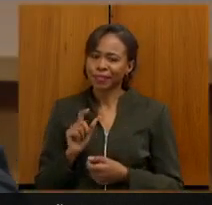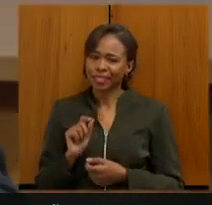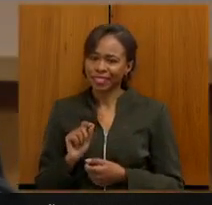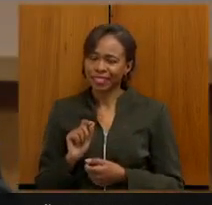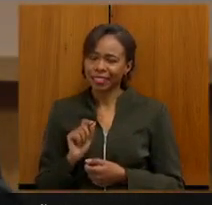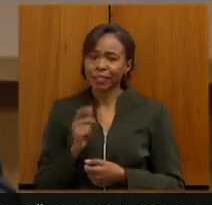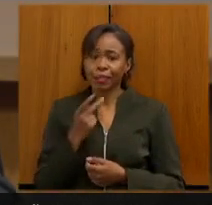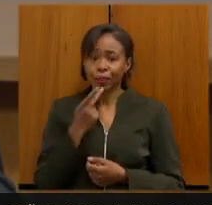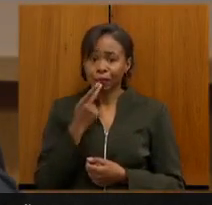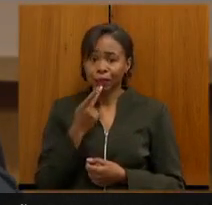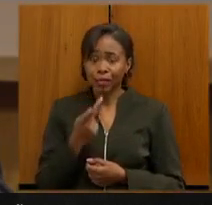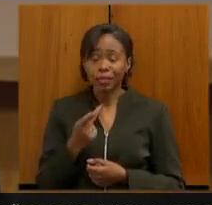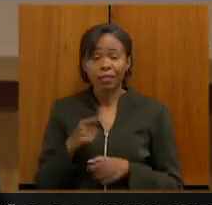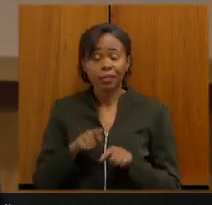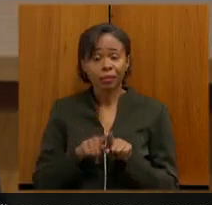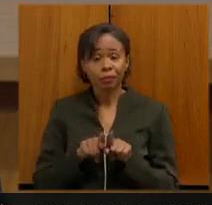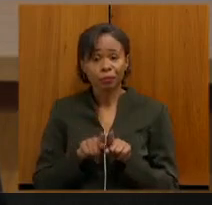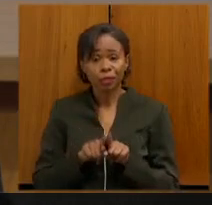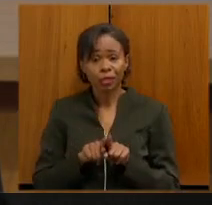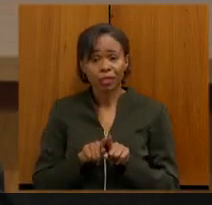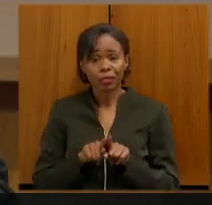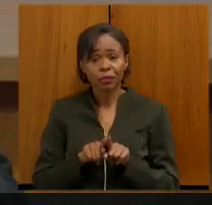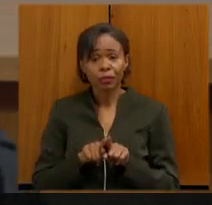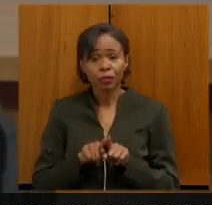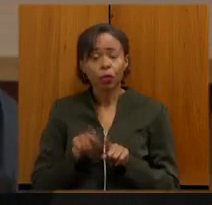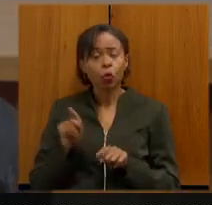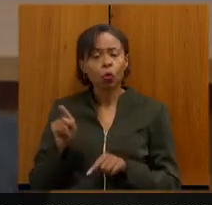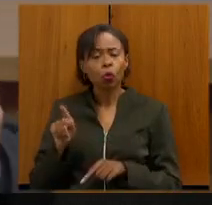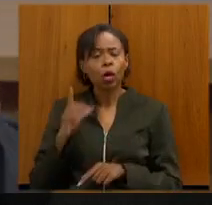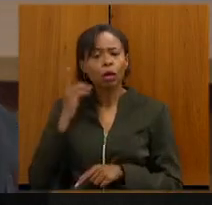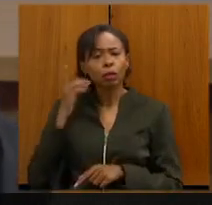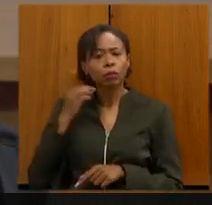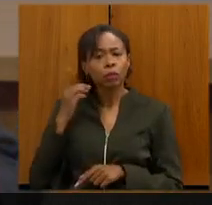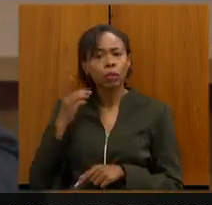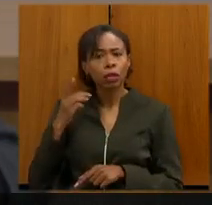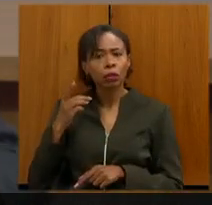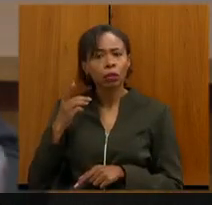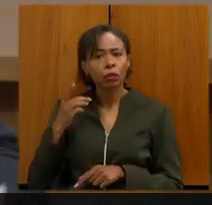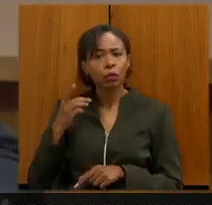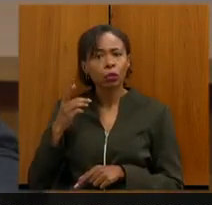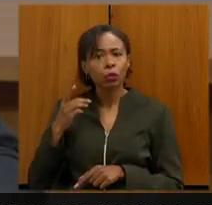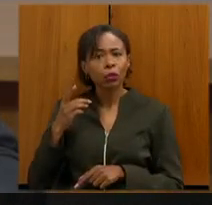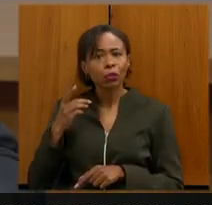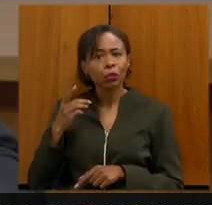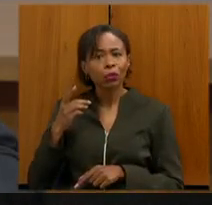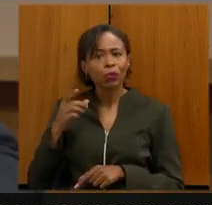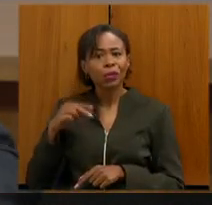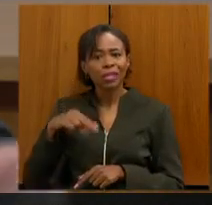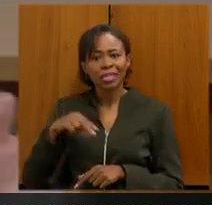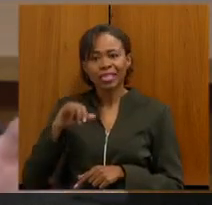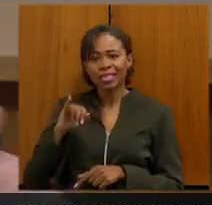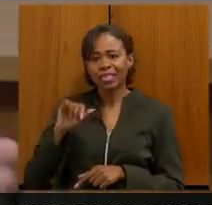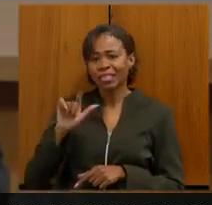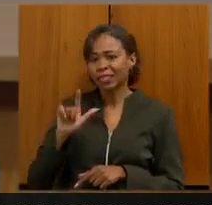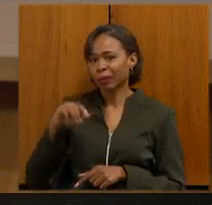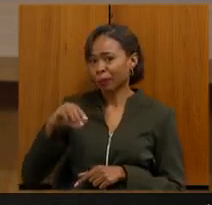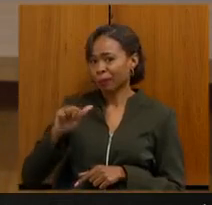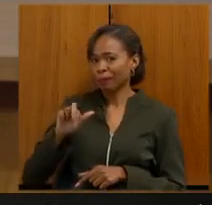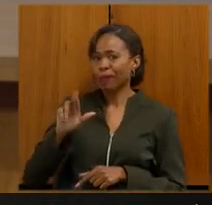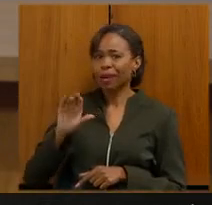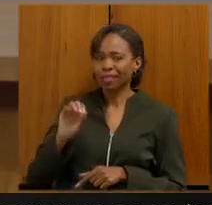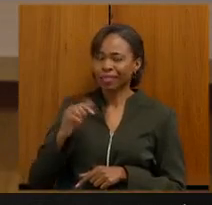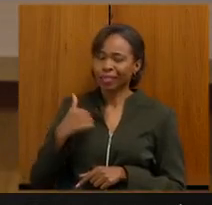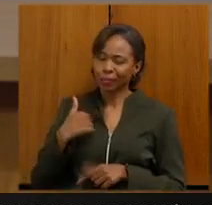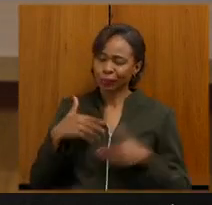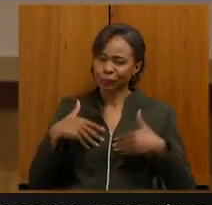a menção e a áudio Deputado Ministro Gilmar que muito me honra de ocupar hoje uma cadeira aquele outro